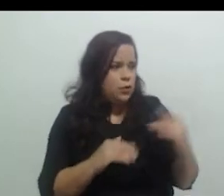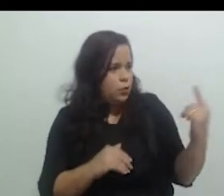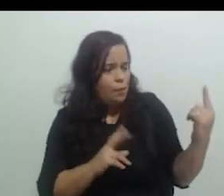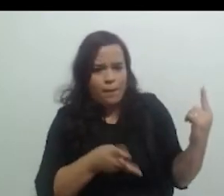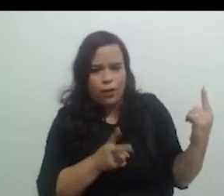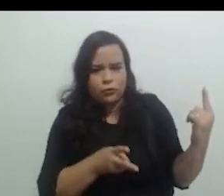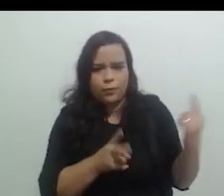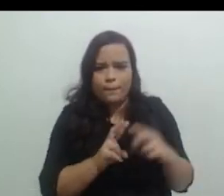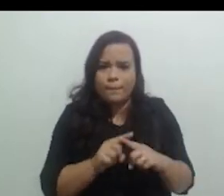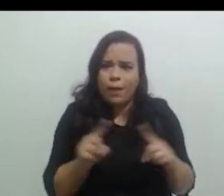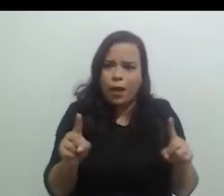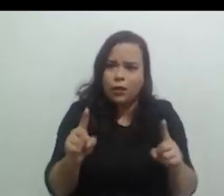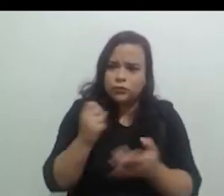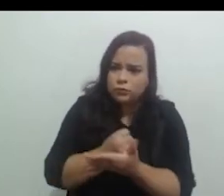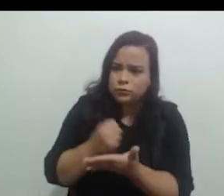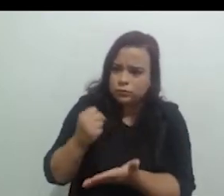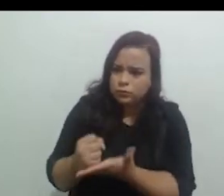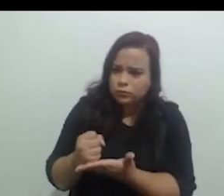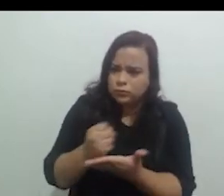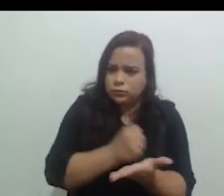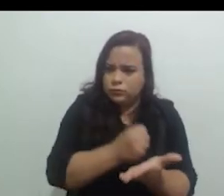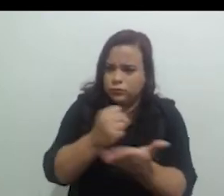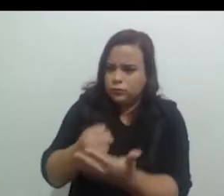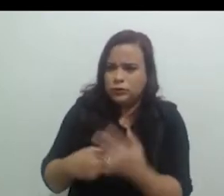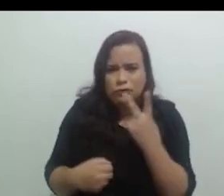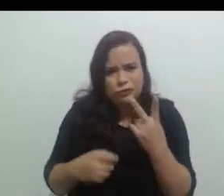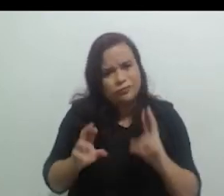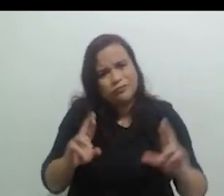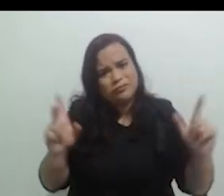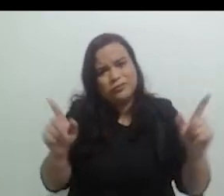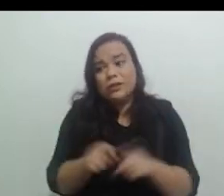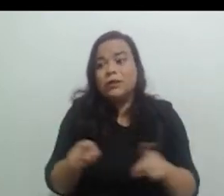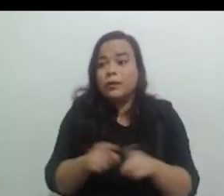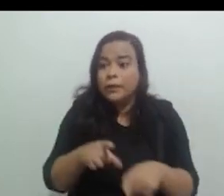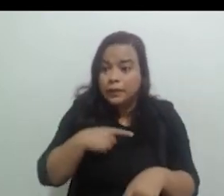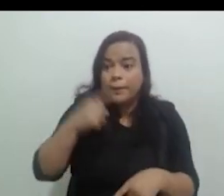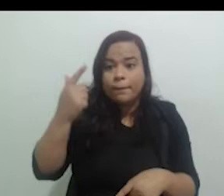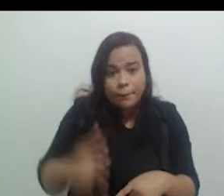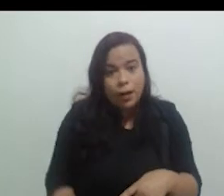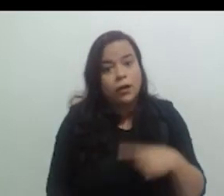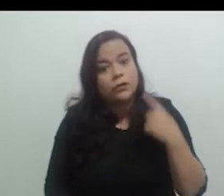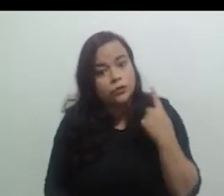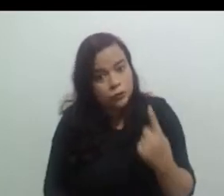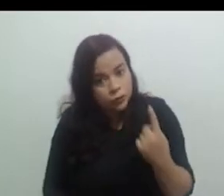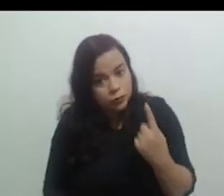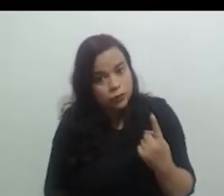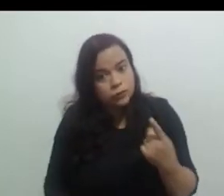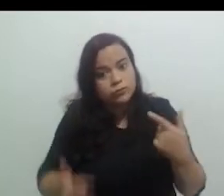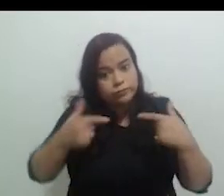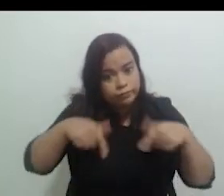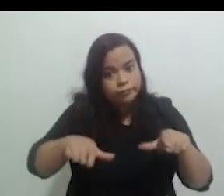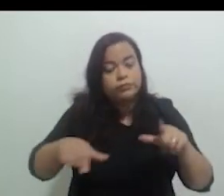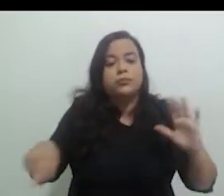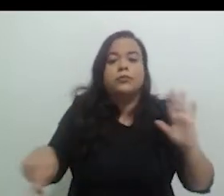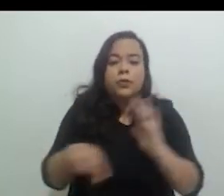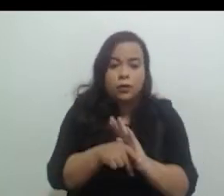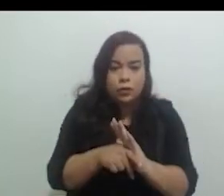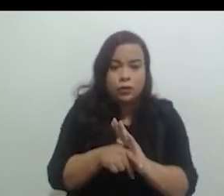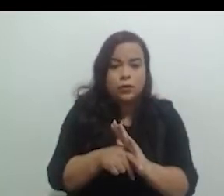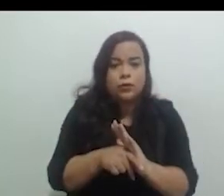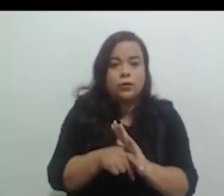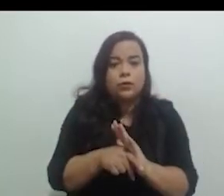E que há uma terceira certidão ao qual pertence ao